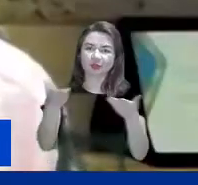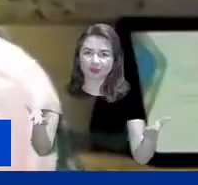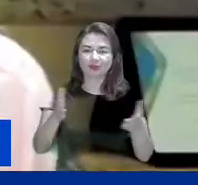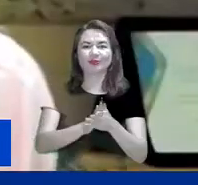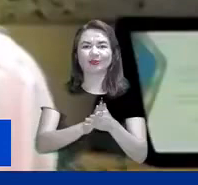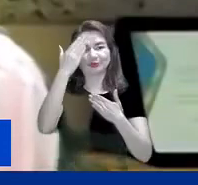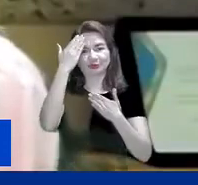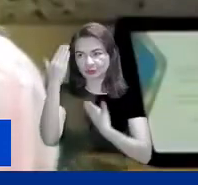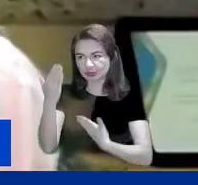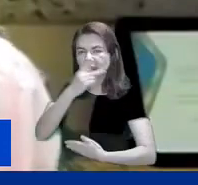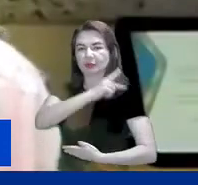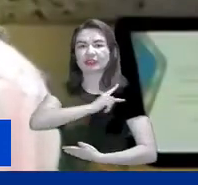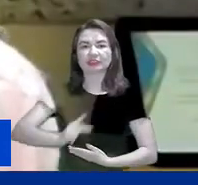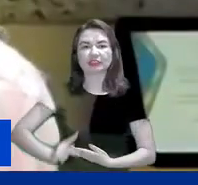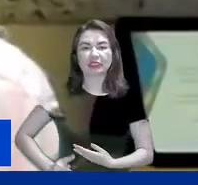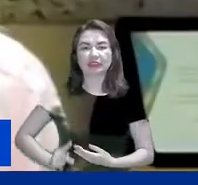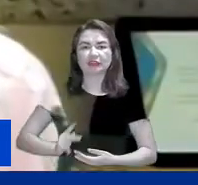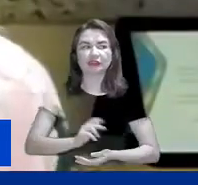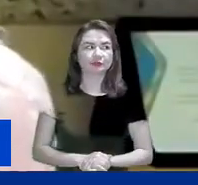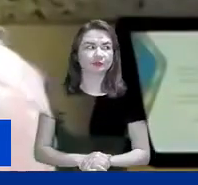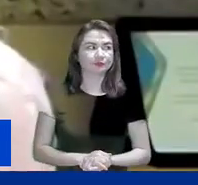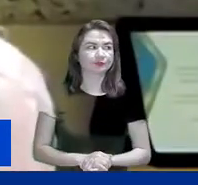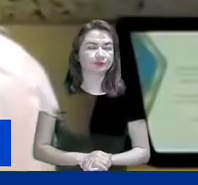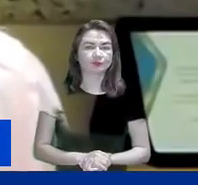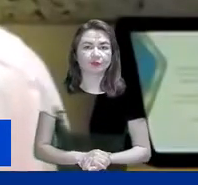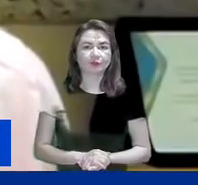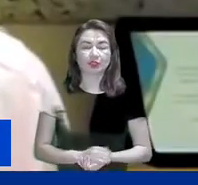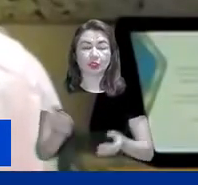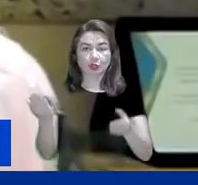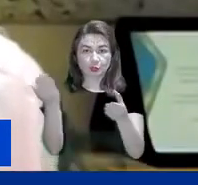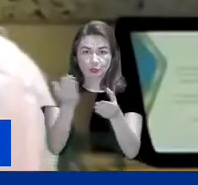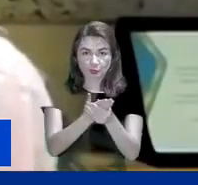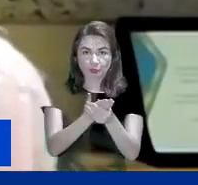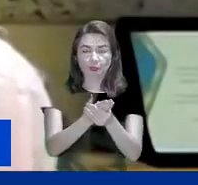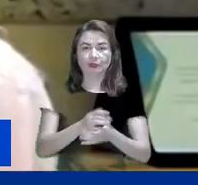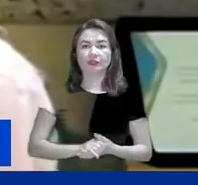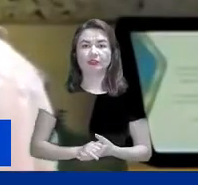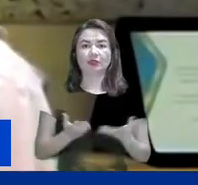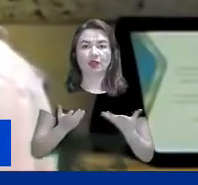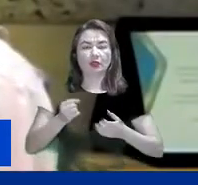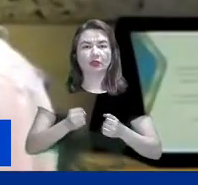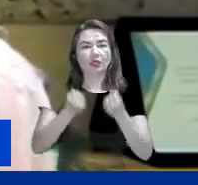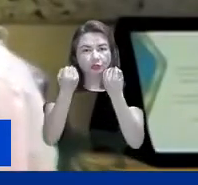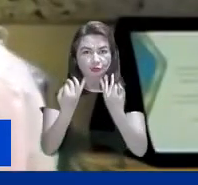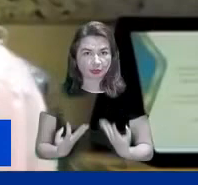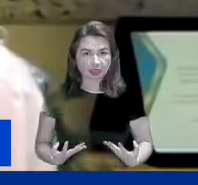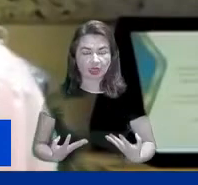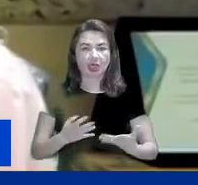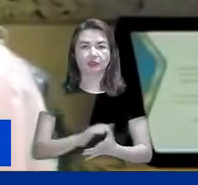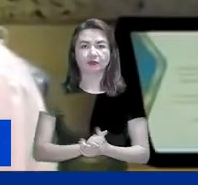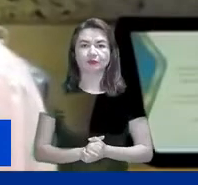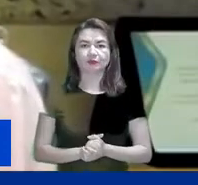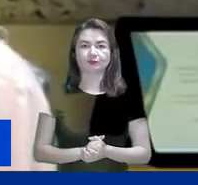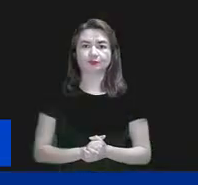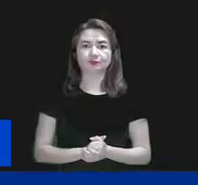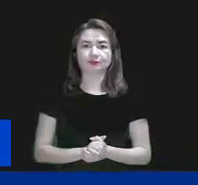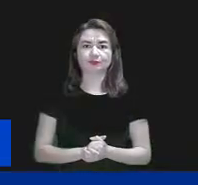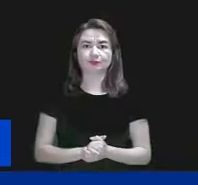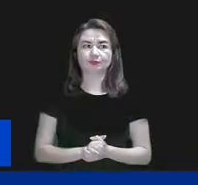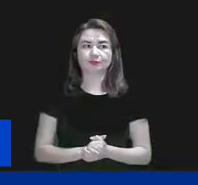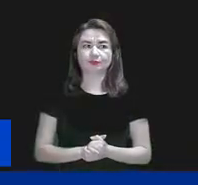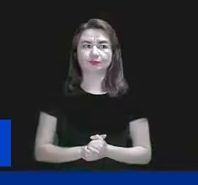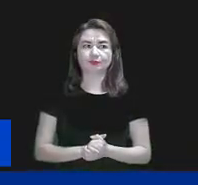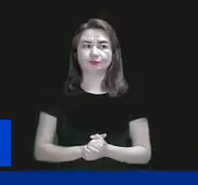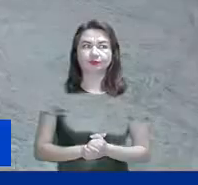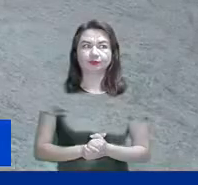obrigada, presidente. Esse processo, eu gostaria de Foco na justificar juíza da classe aqui, dos advogados, é, Paola hoje Júlia.